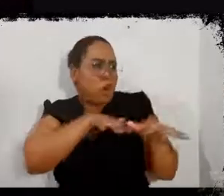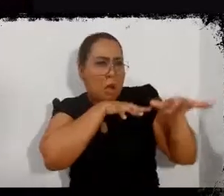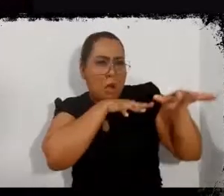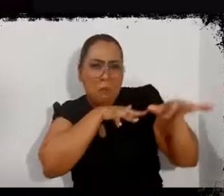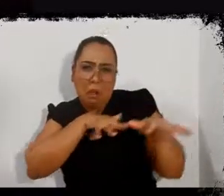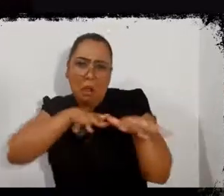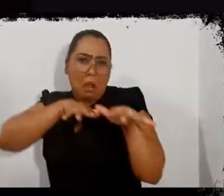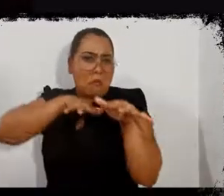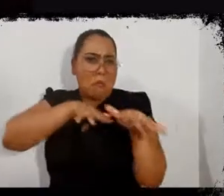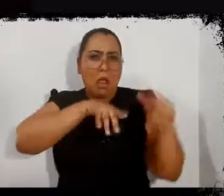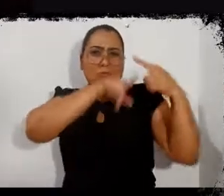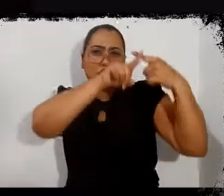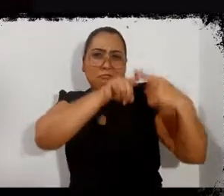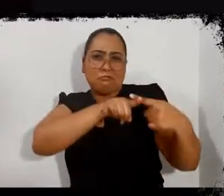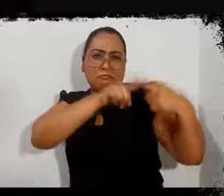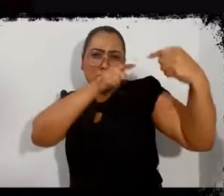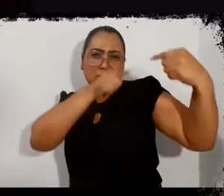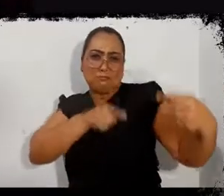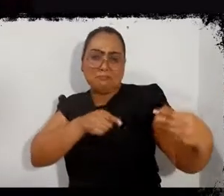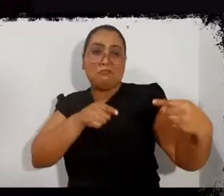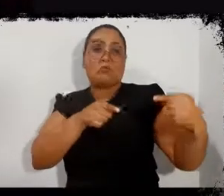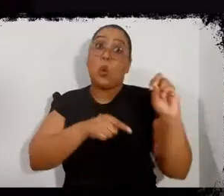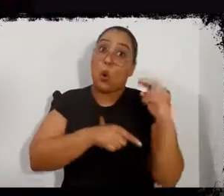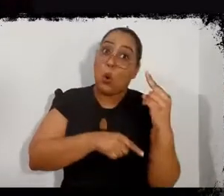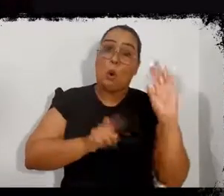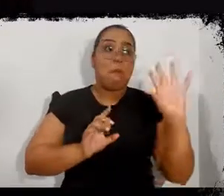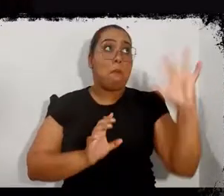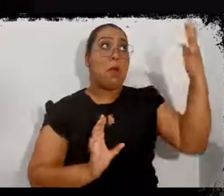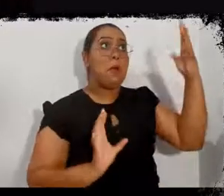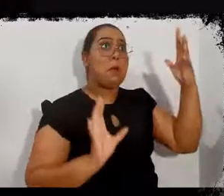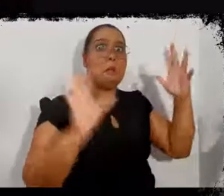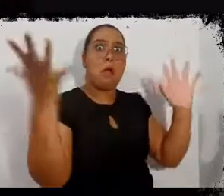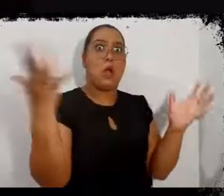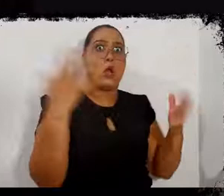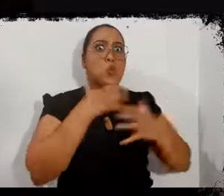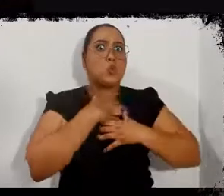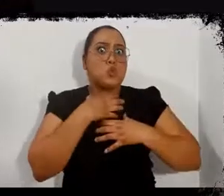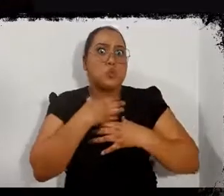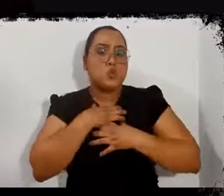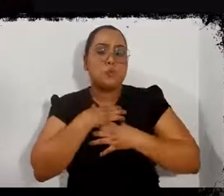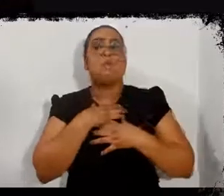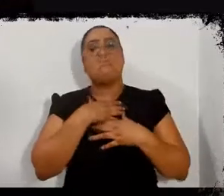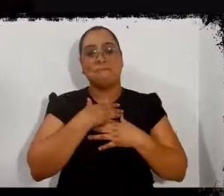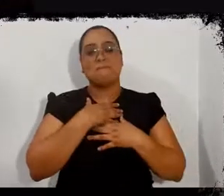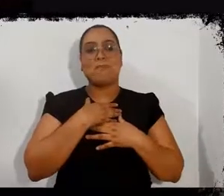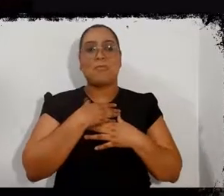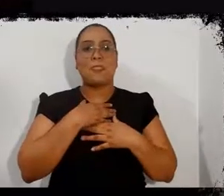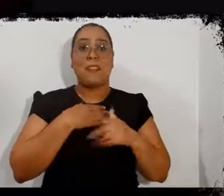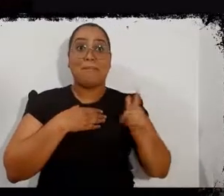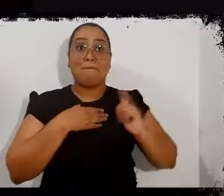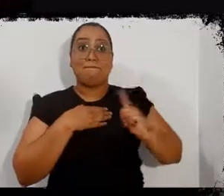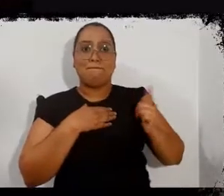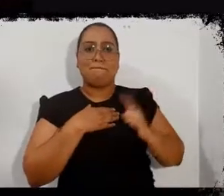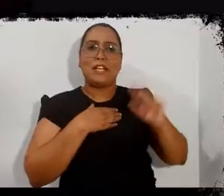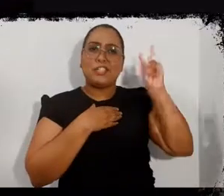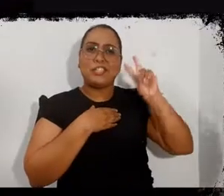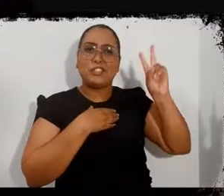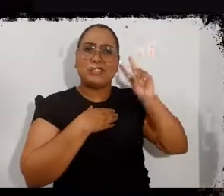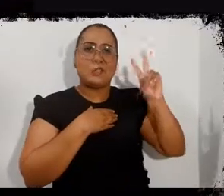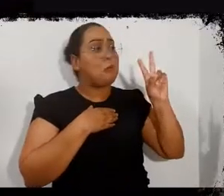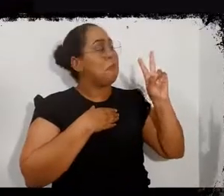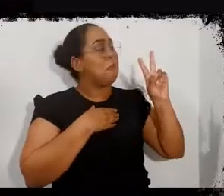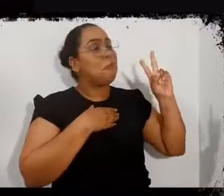Ao passarem de geração em geração, algumas histórias se transformaram em